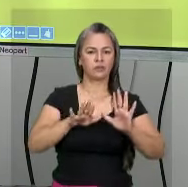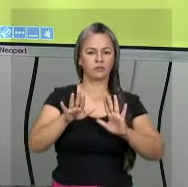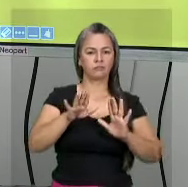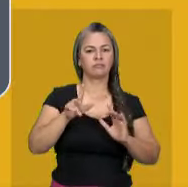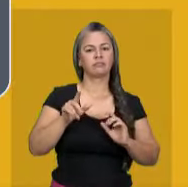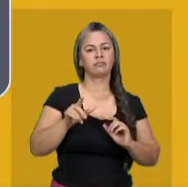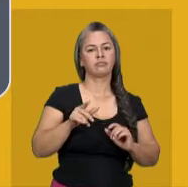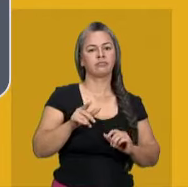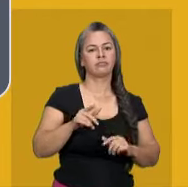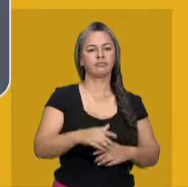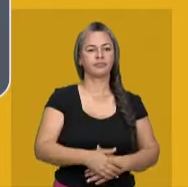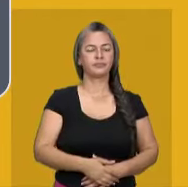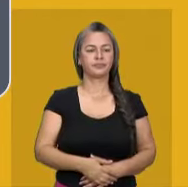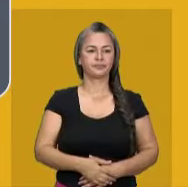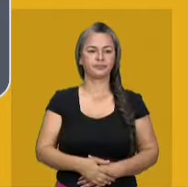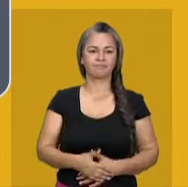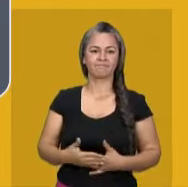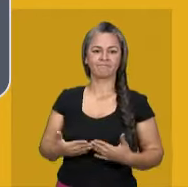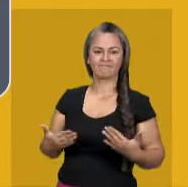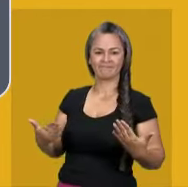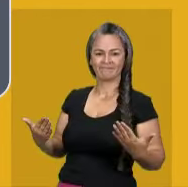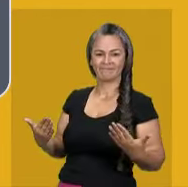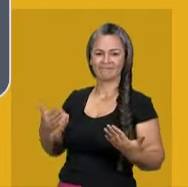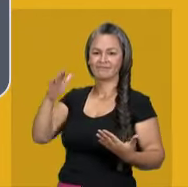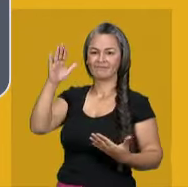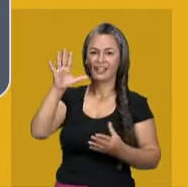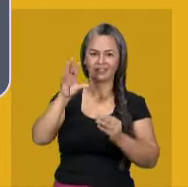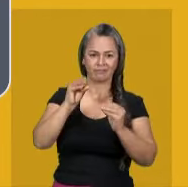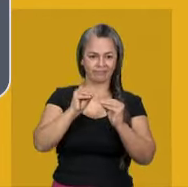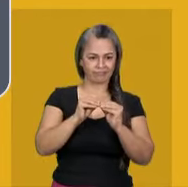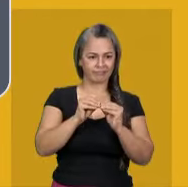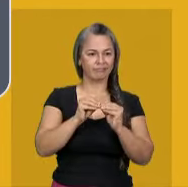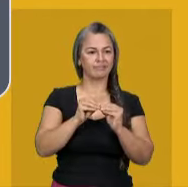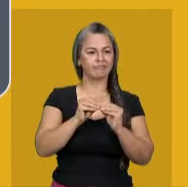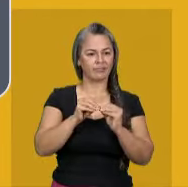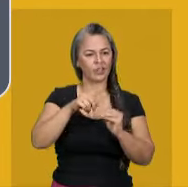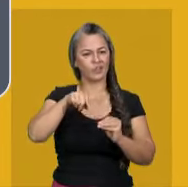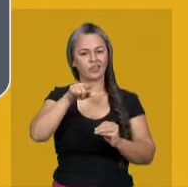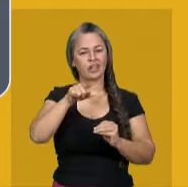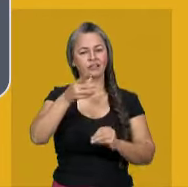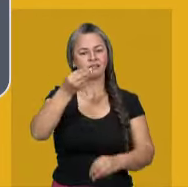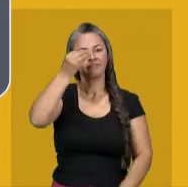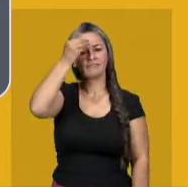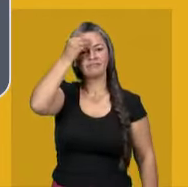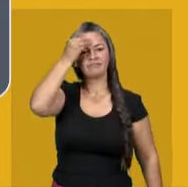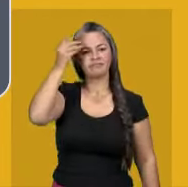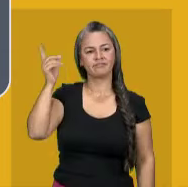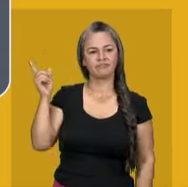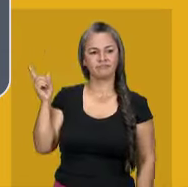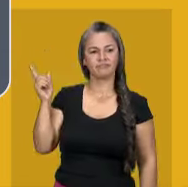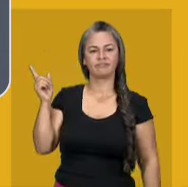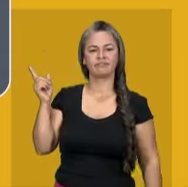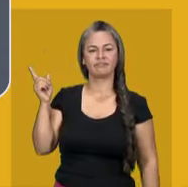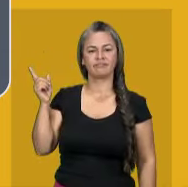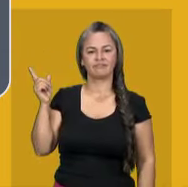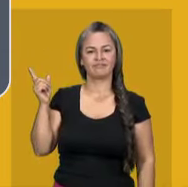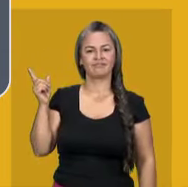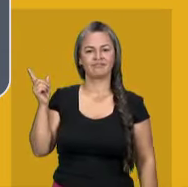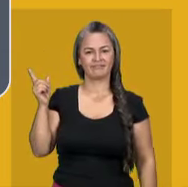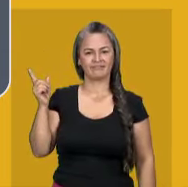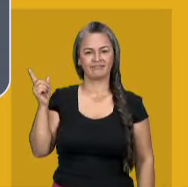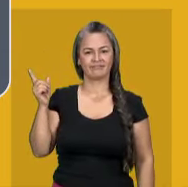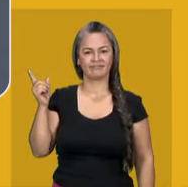Na nossa aula de hoje, nós aprendemos sobre a interação entre